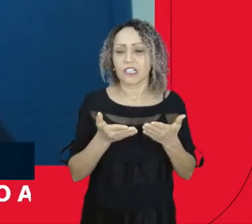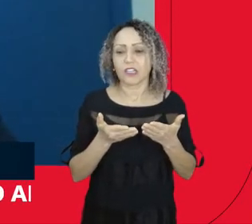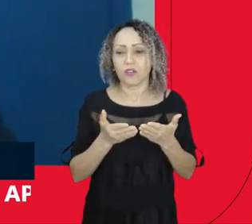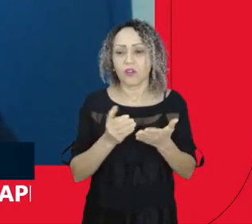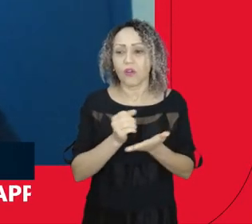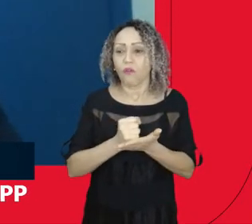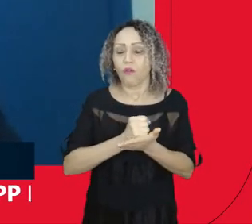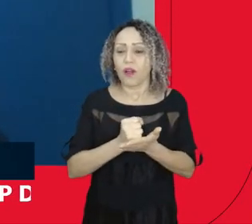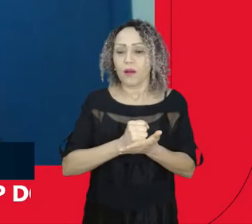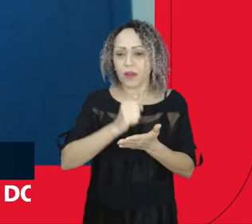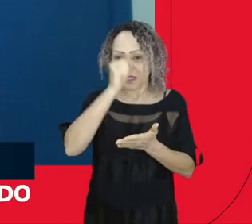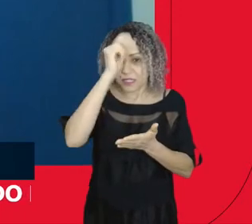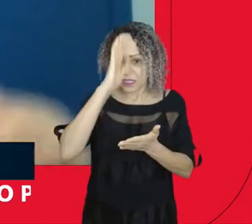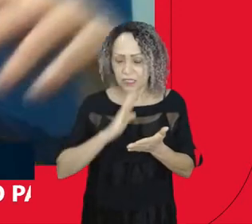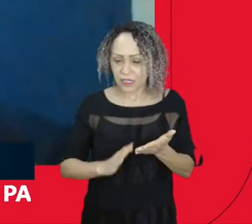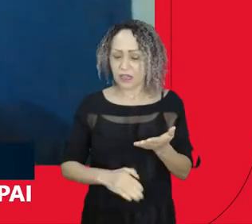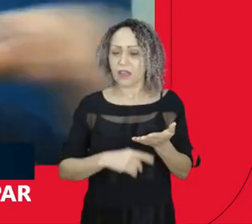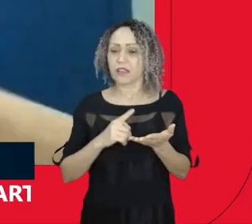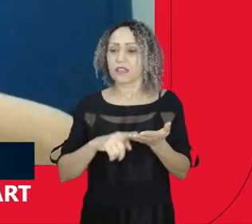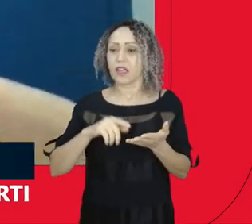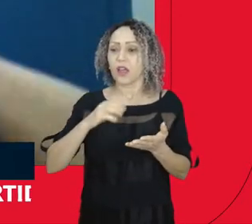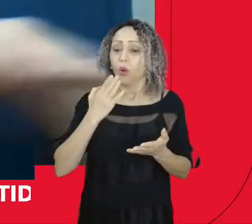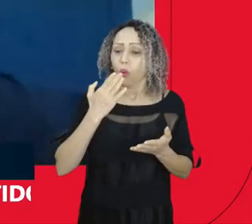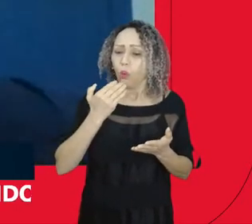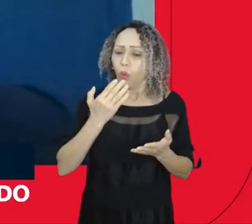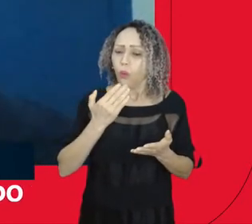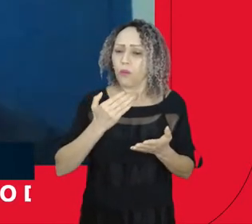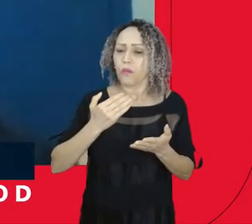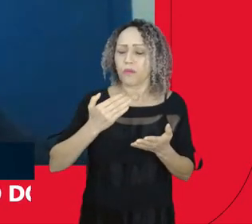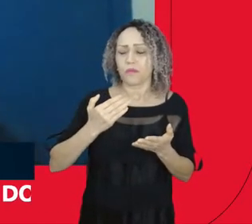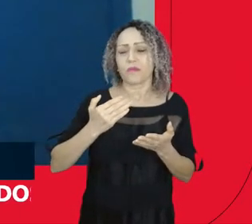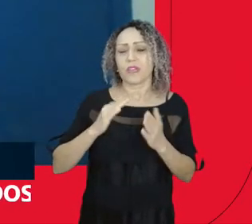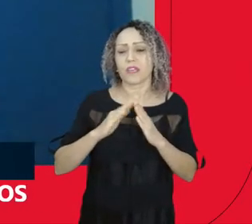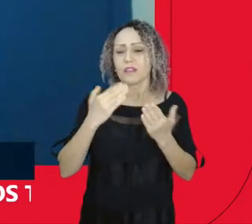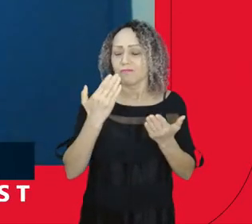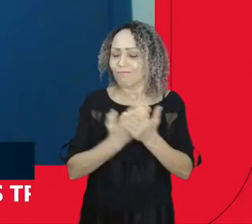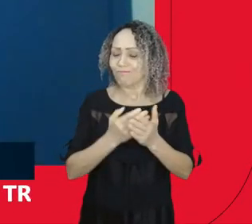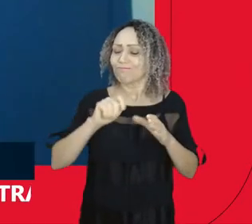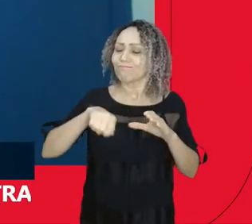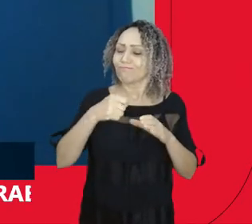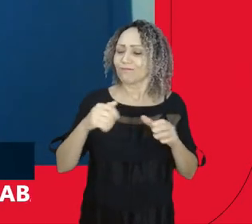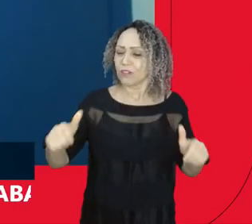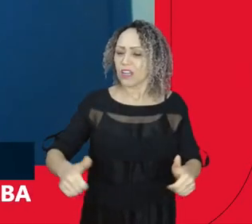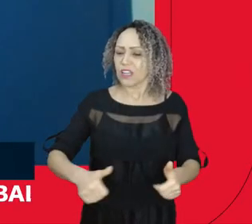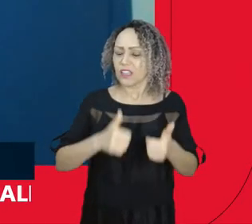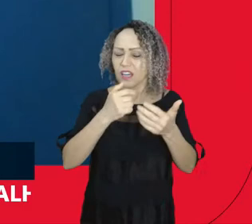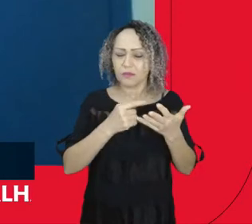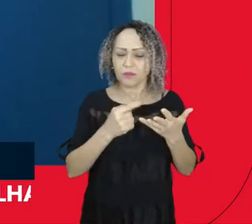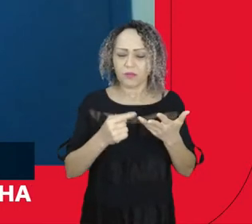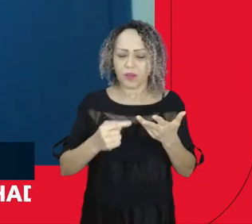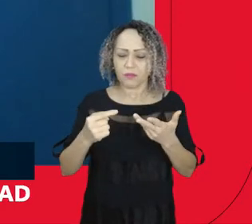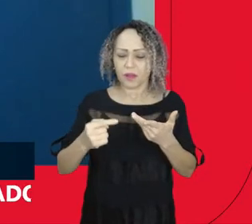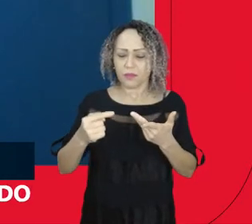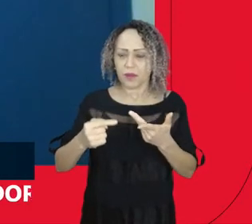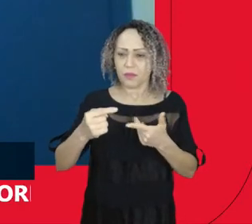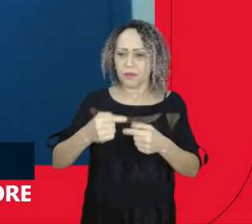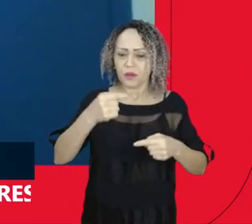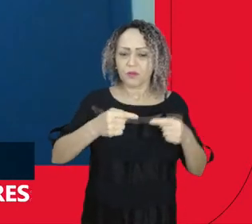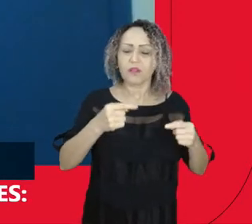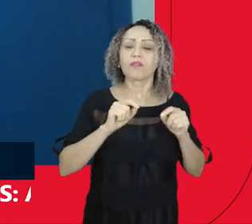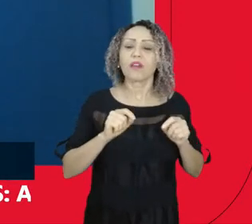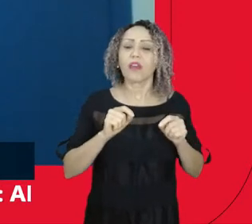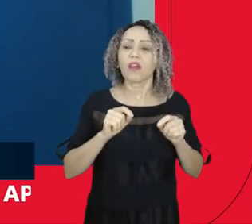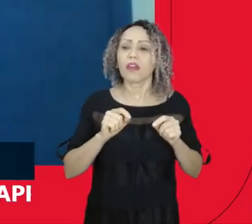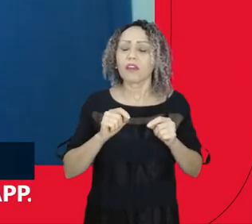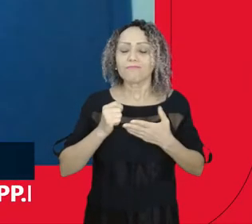de qualidade, cisternas, luz para todos. Então, todo o conjunto de políticas que permitirá que o alimento, que